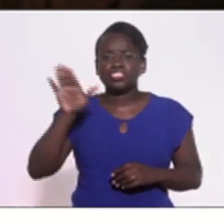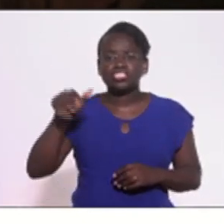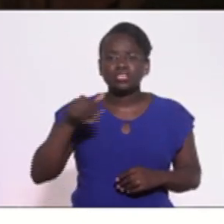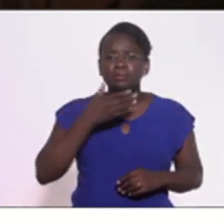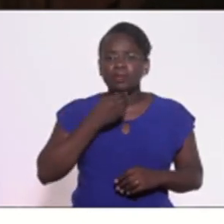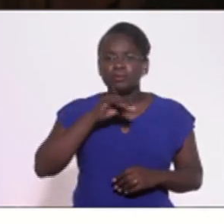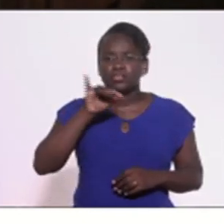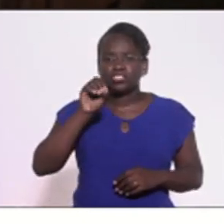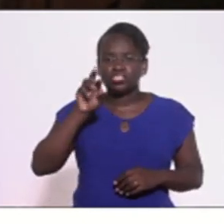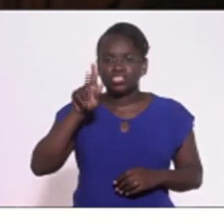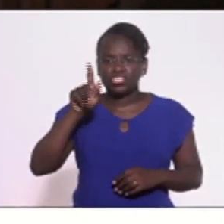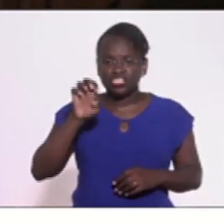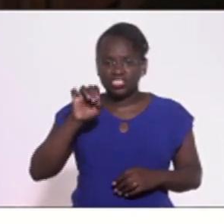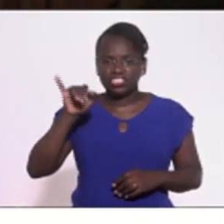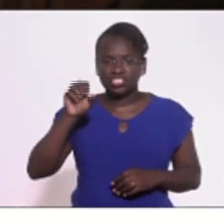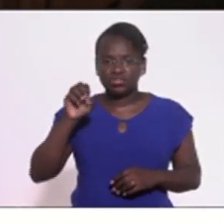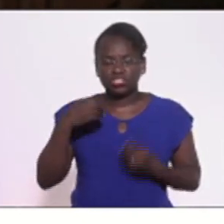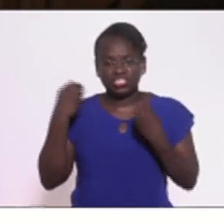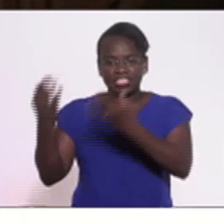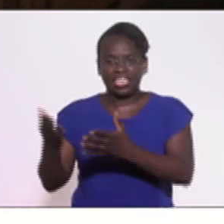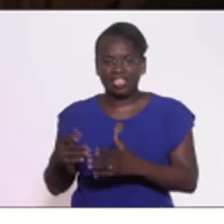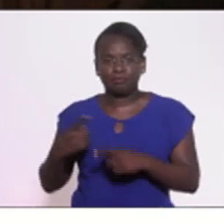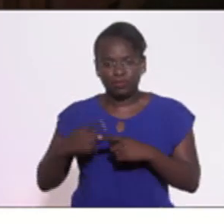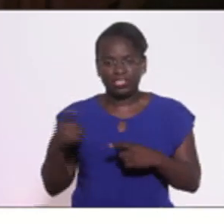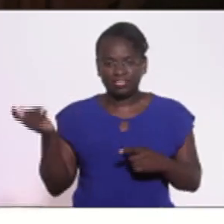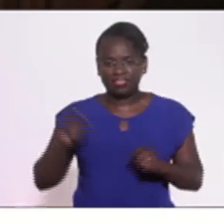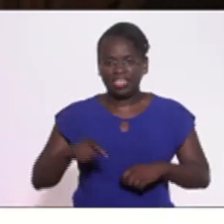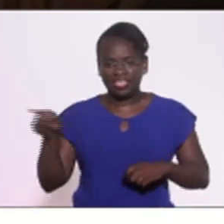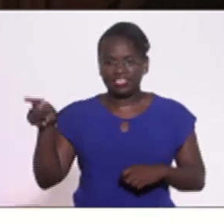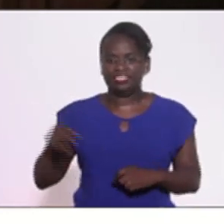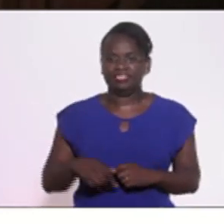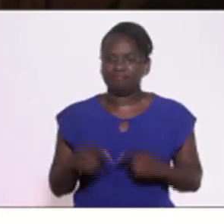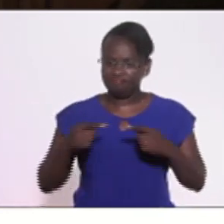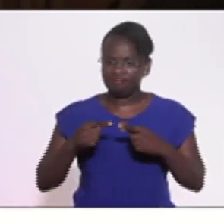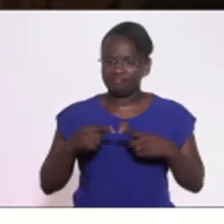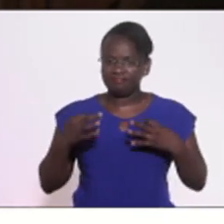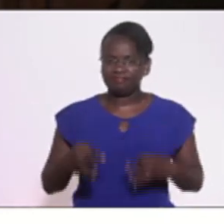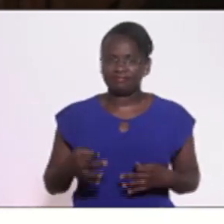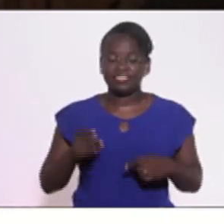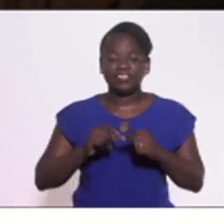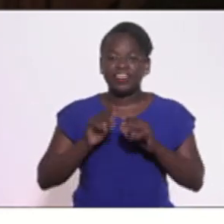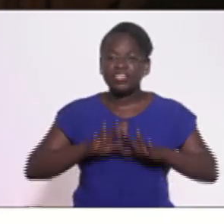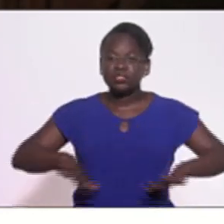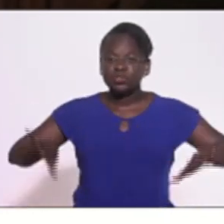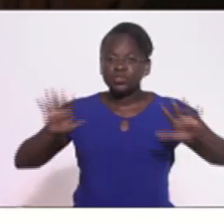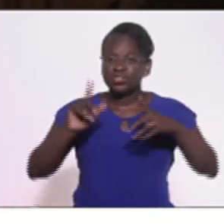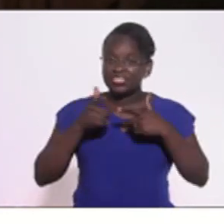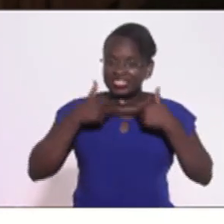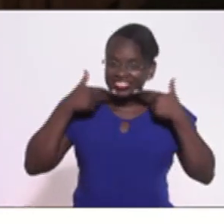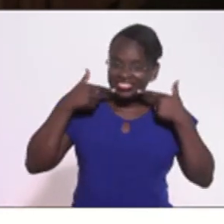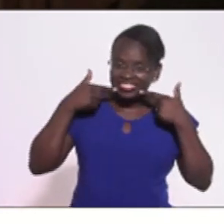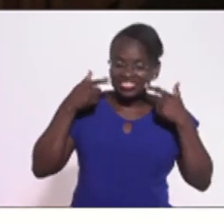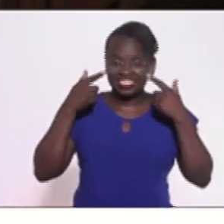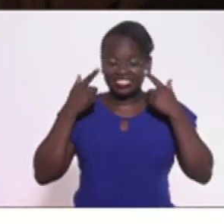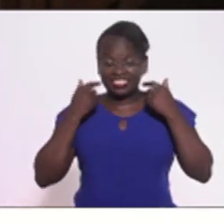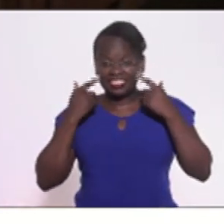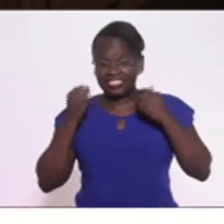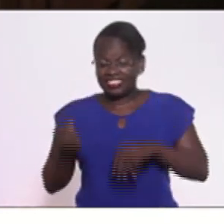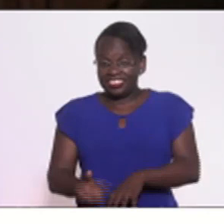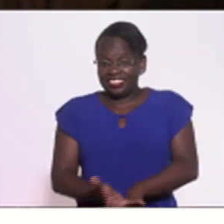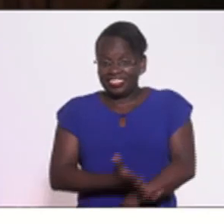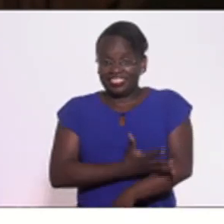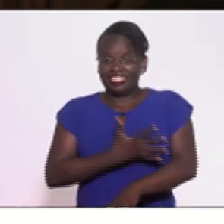Jorge Jesus e dá para ele, porque ele merece. Ele faz sorrir e chorar de alegria